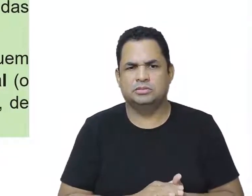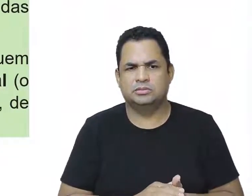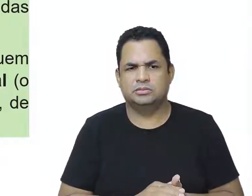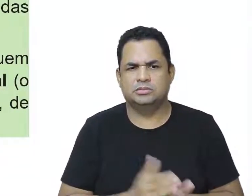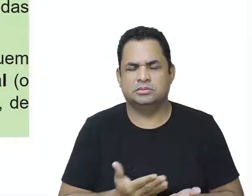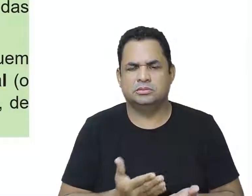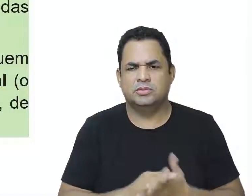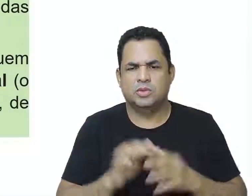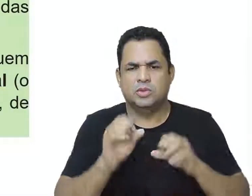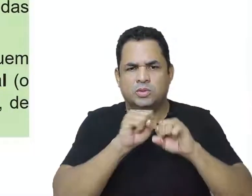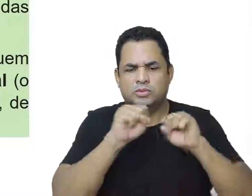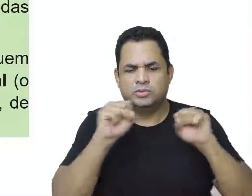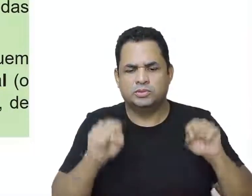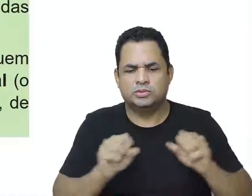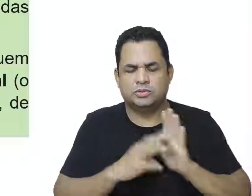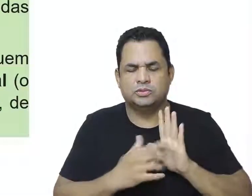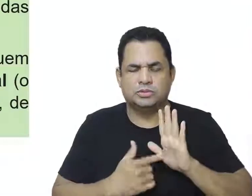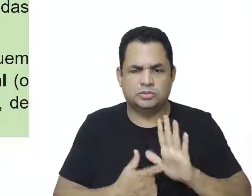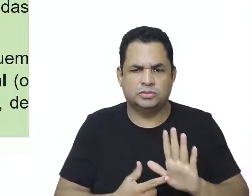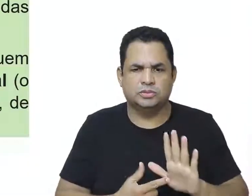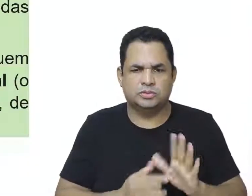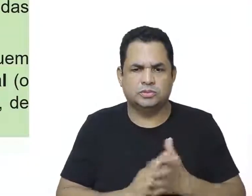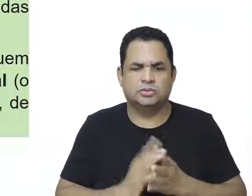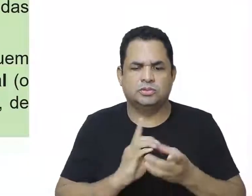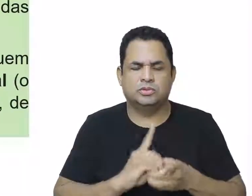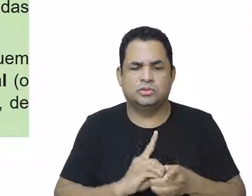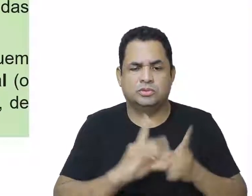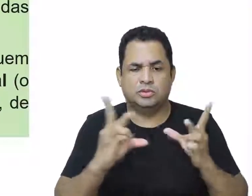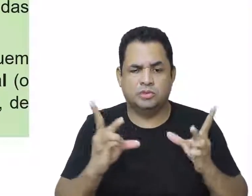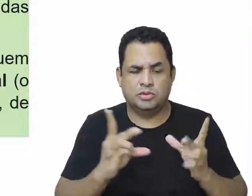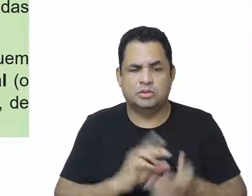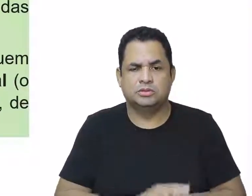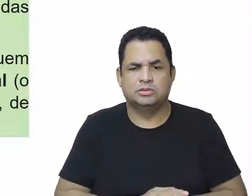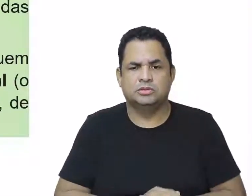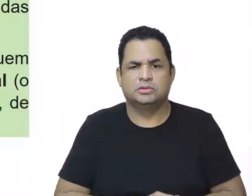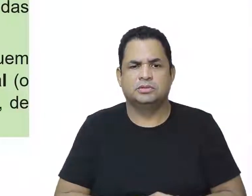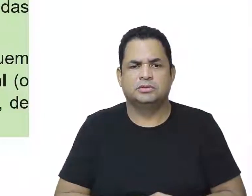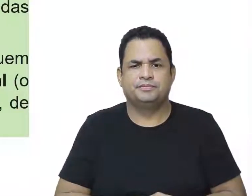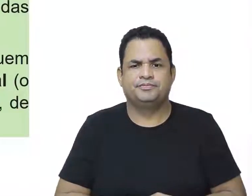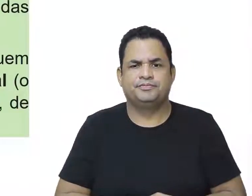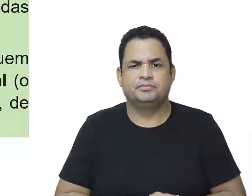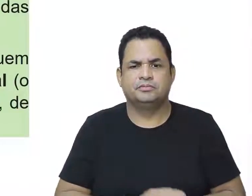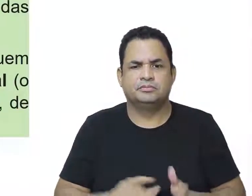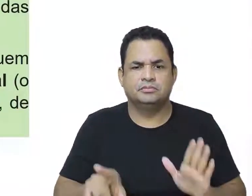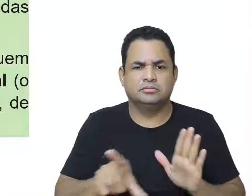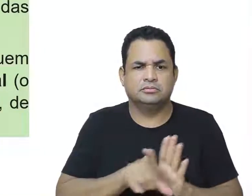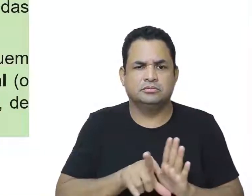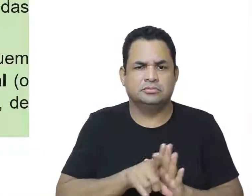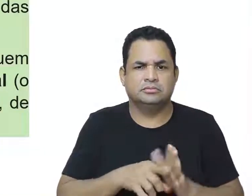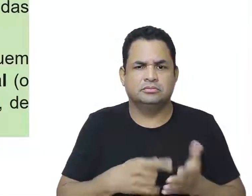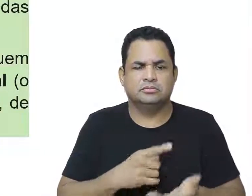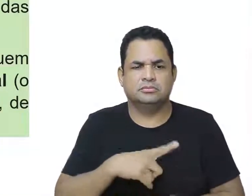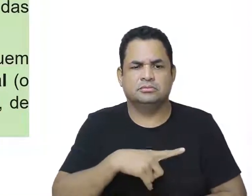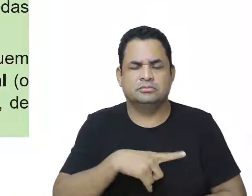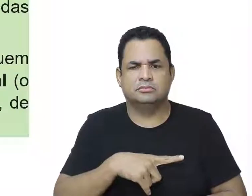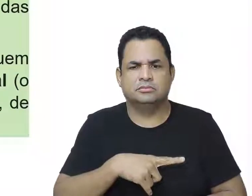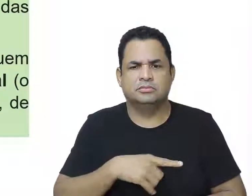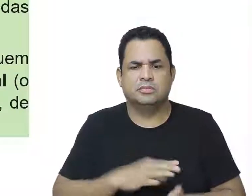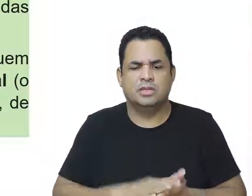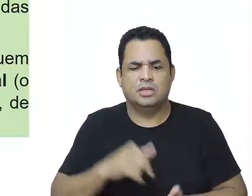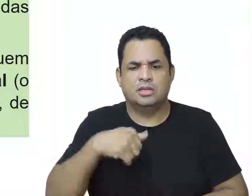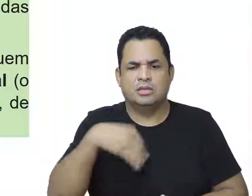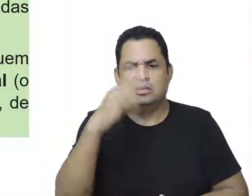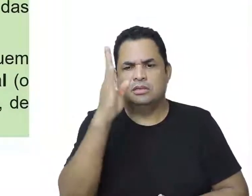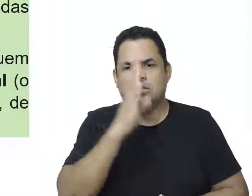regime, né, de representação, uma democracia representativa, e essa legislação eleitoral que tem no Brasil,